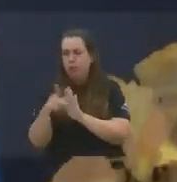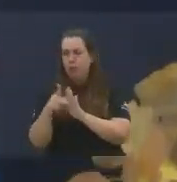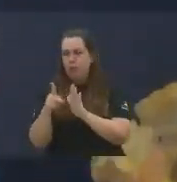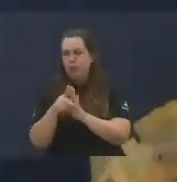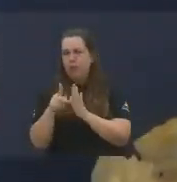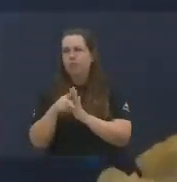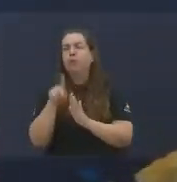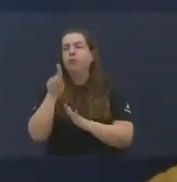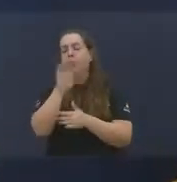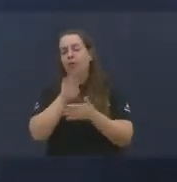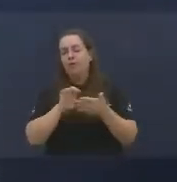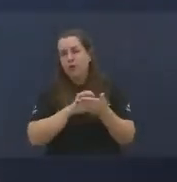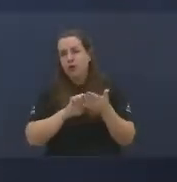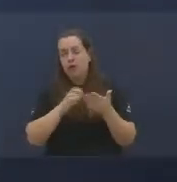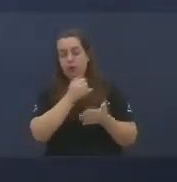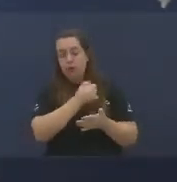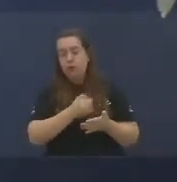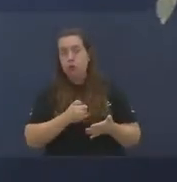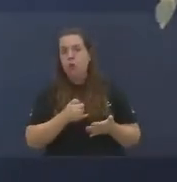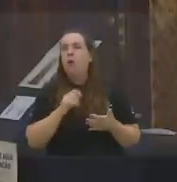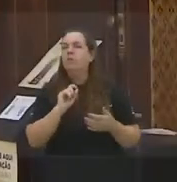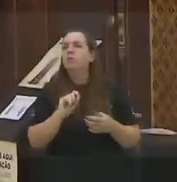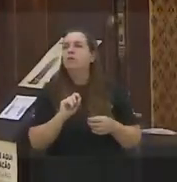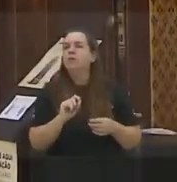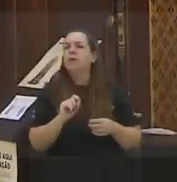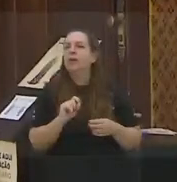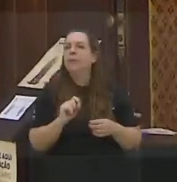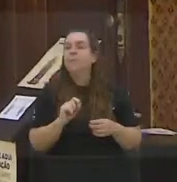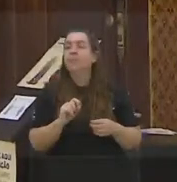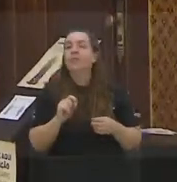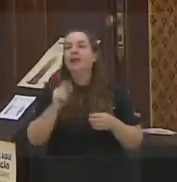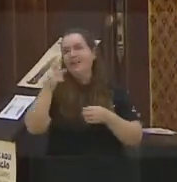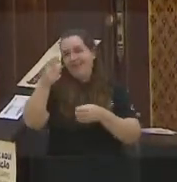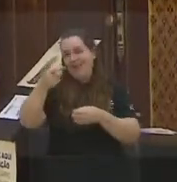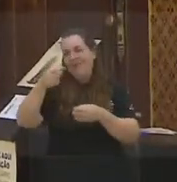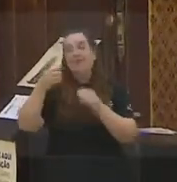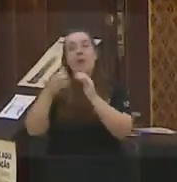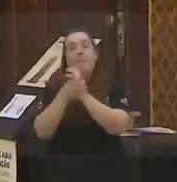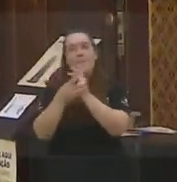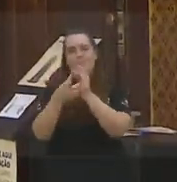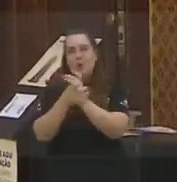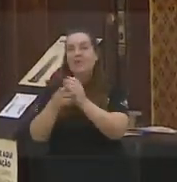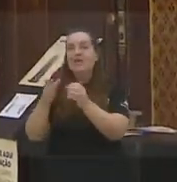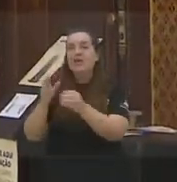do Evangelho de João, capítulo 2, das bodas de Caná.